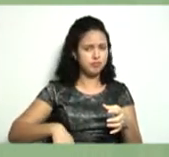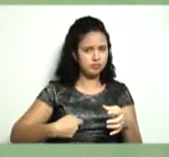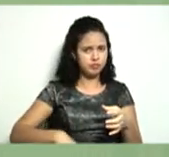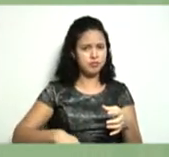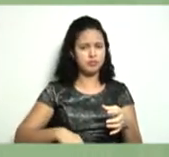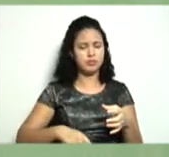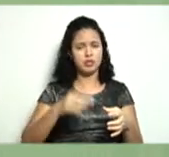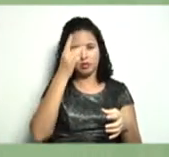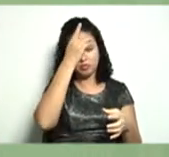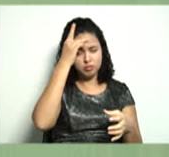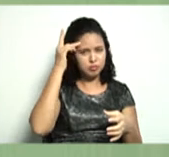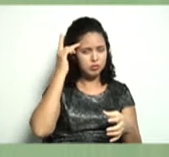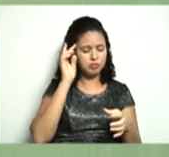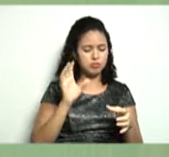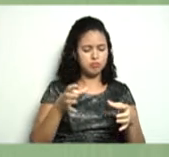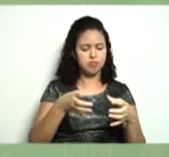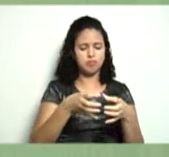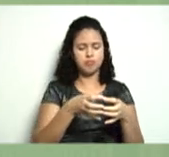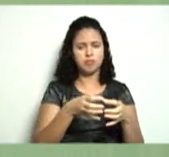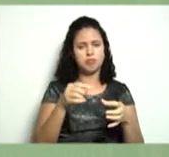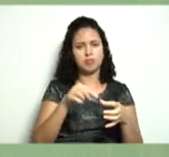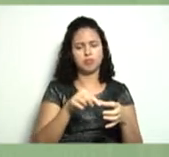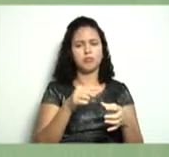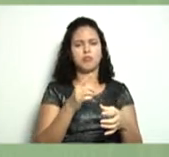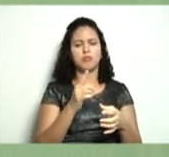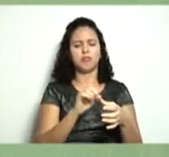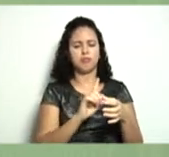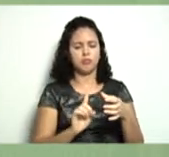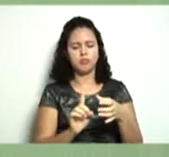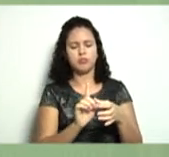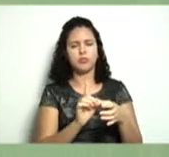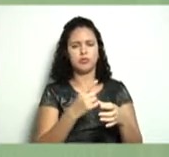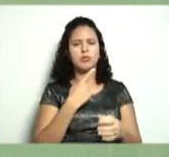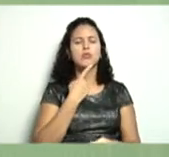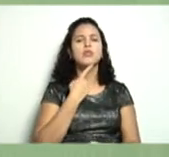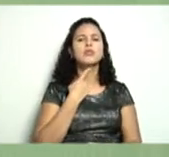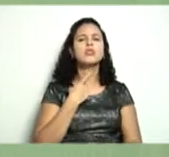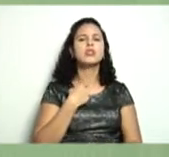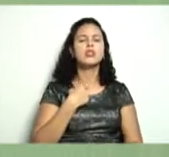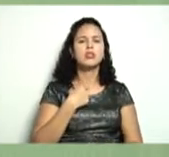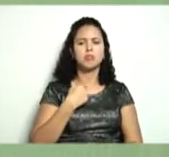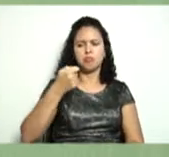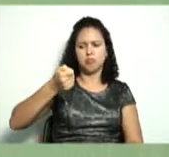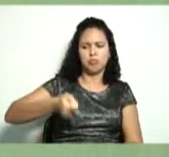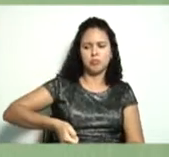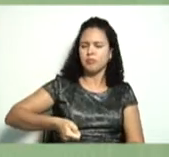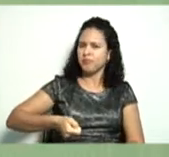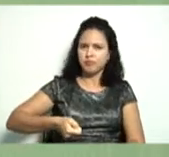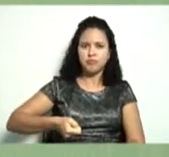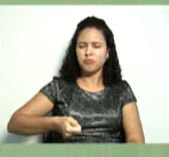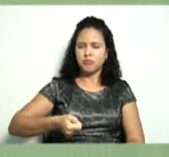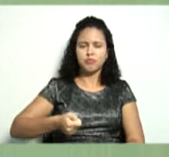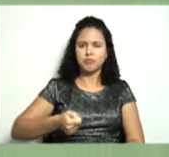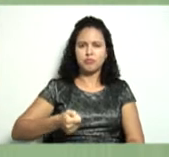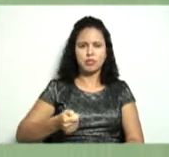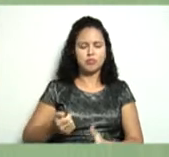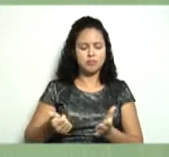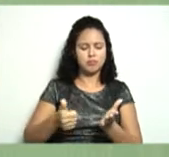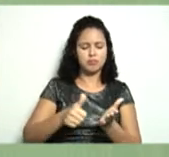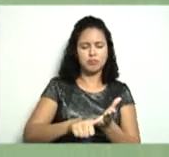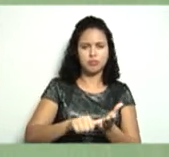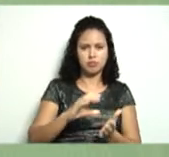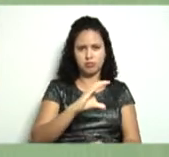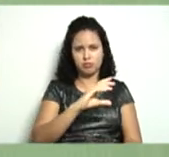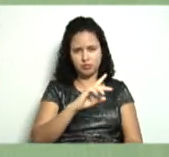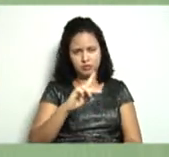que as pessoas tenham vontade, então ninguém é obrigado a participar de uma cooperativa. E a gente já sabe que o